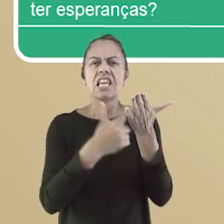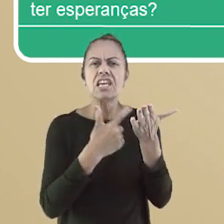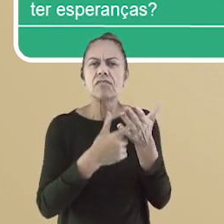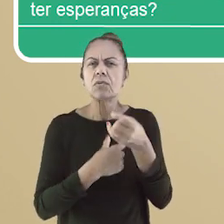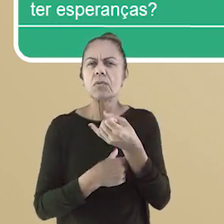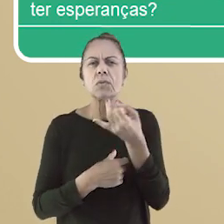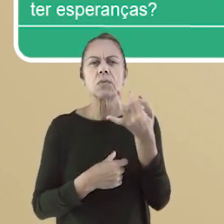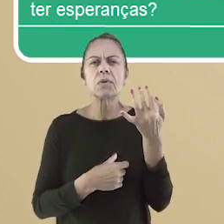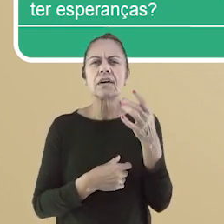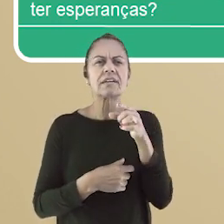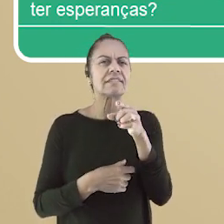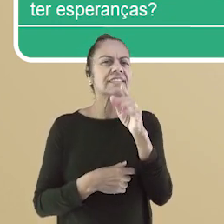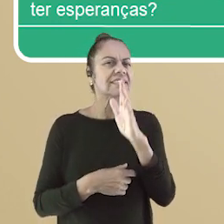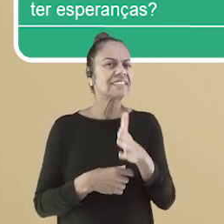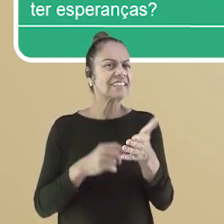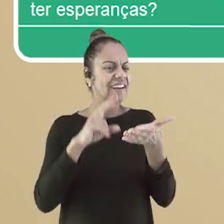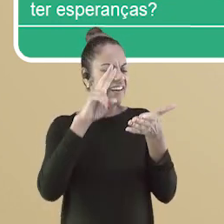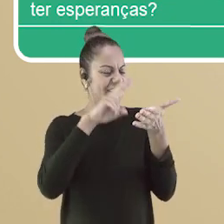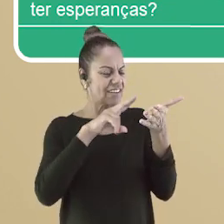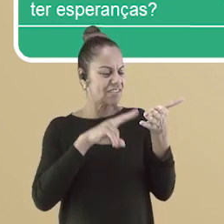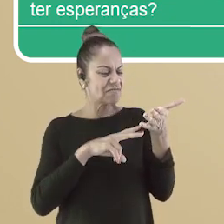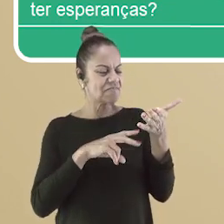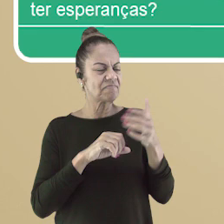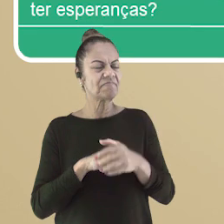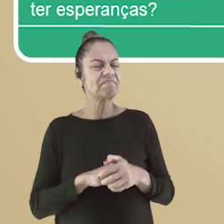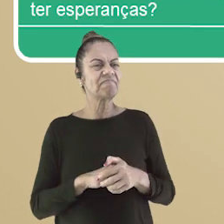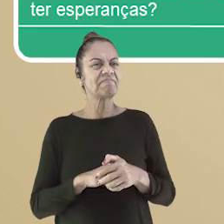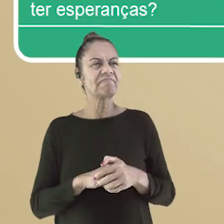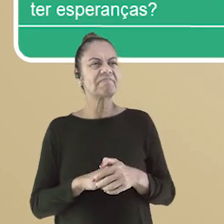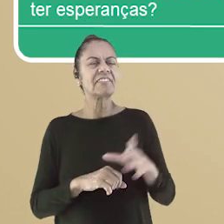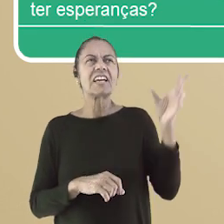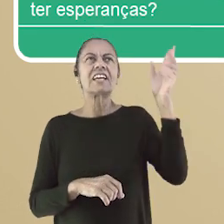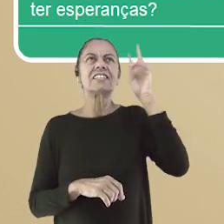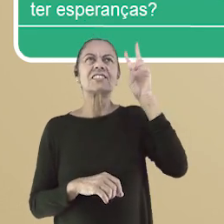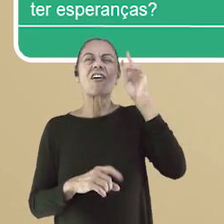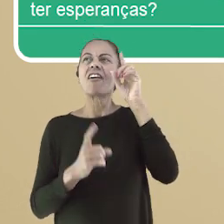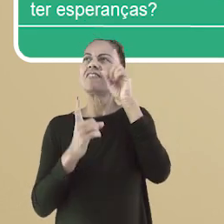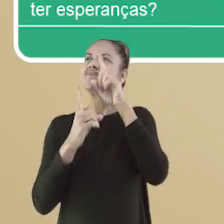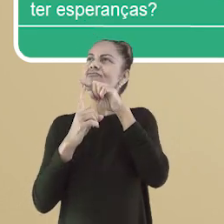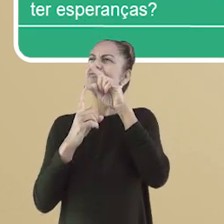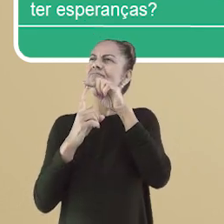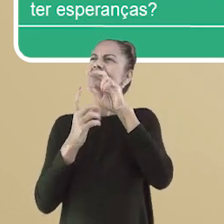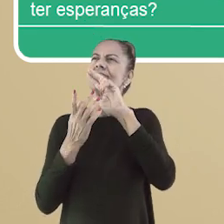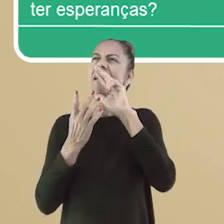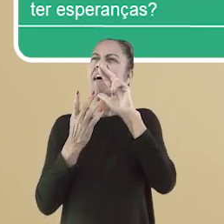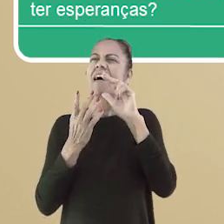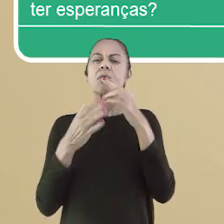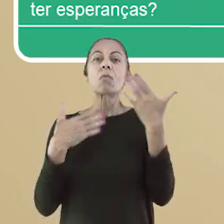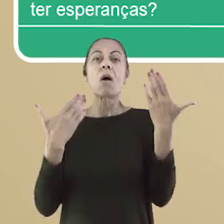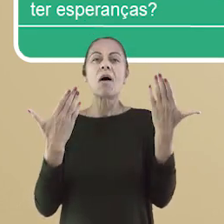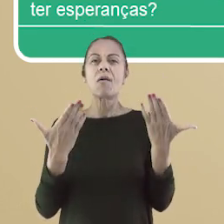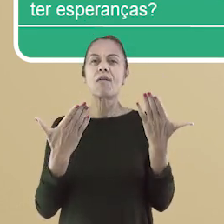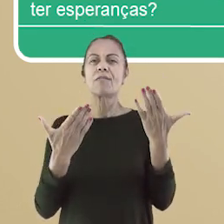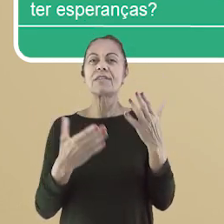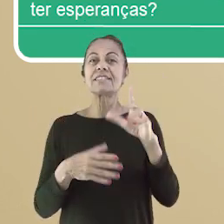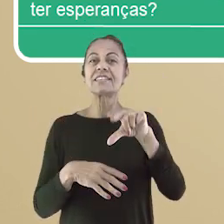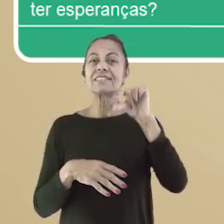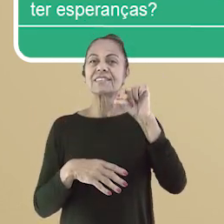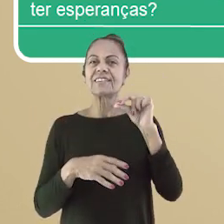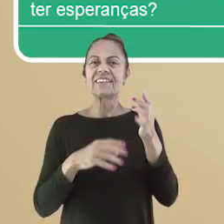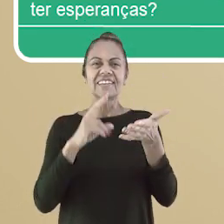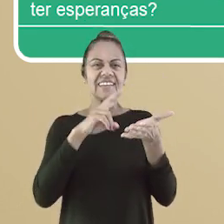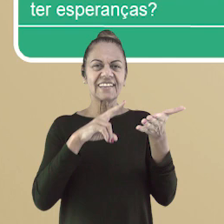2: quantos livros você já leu? 3: que tipo de história você mais gosta de